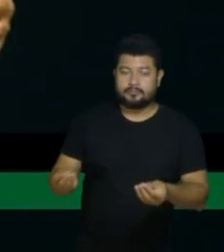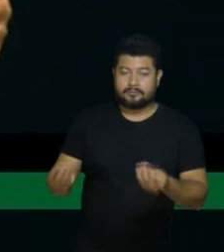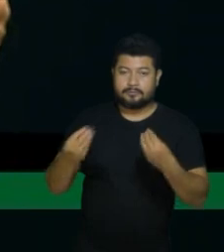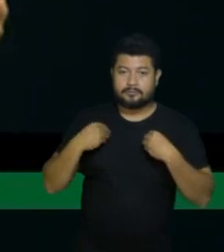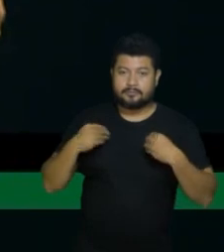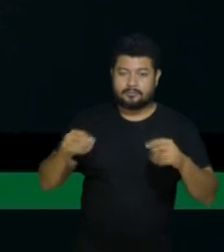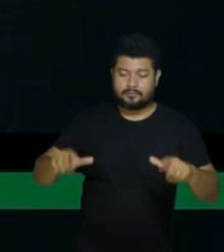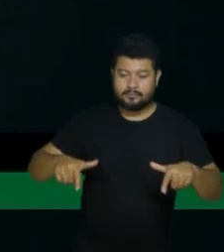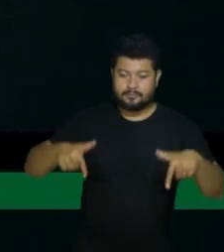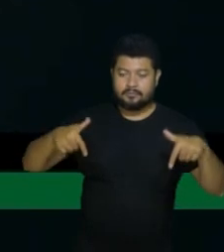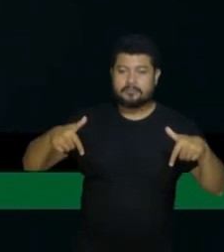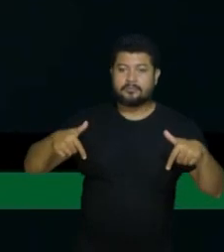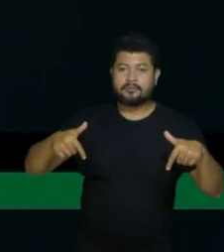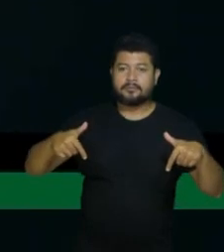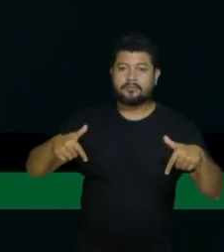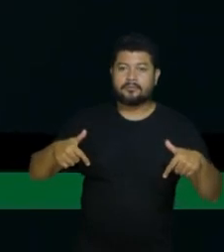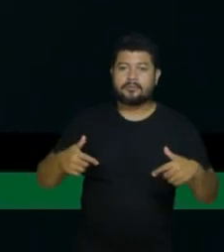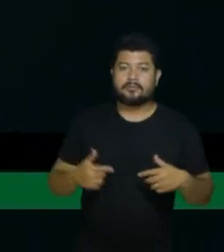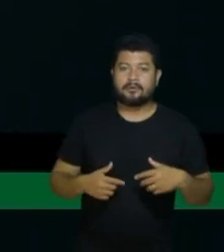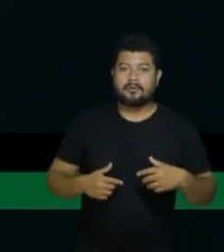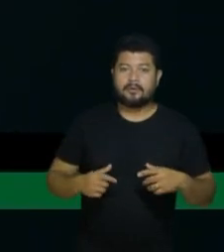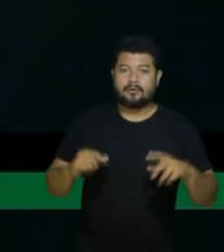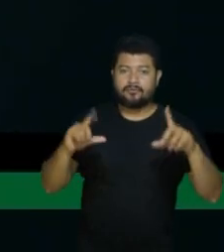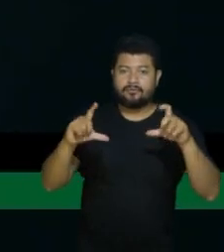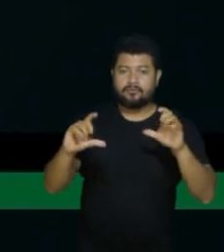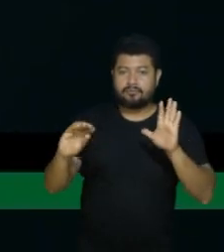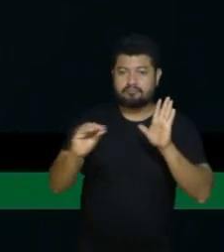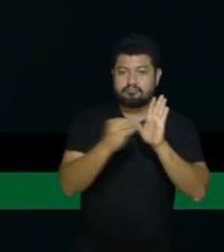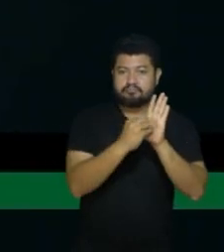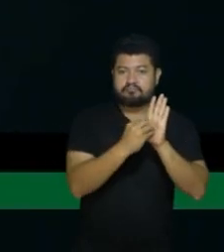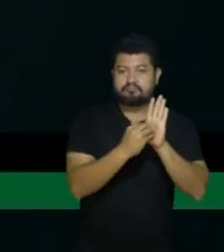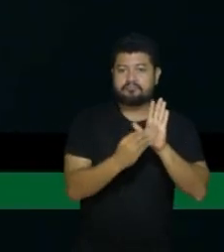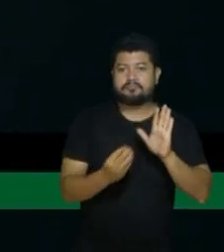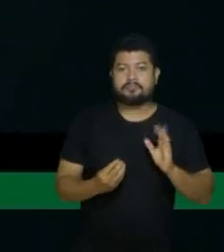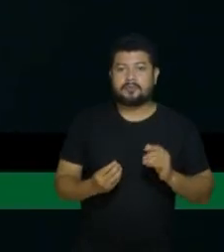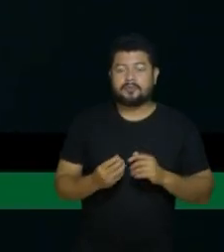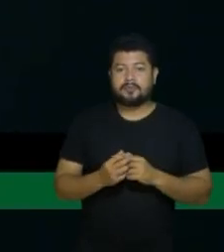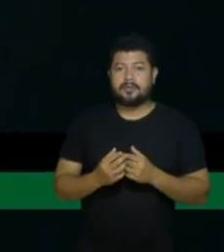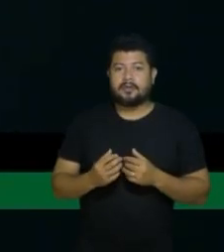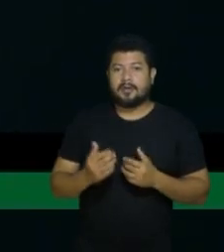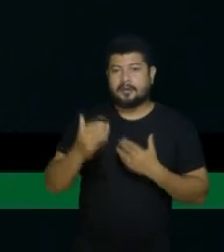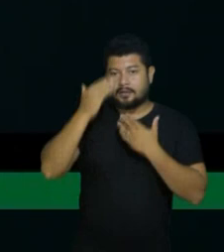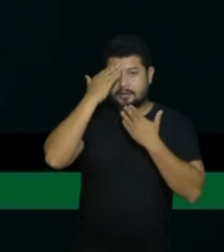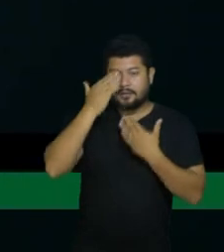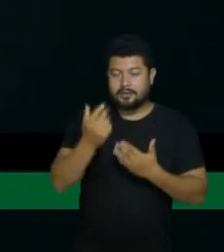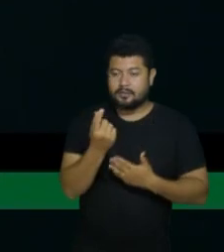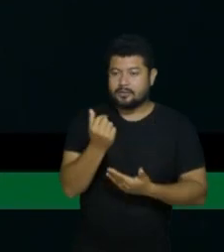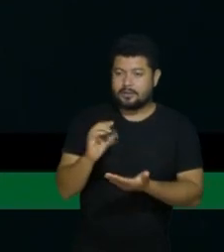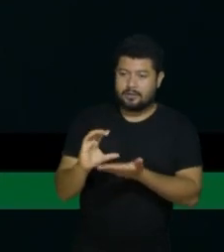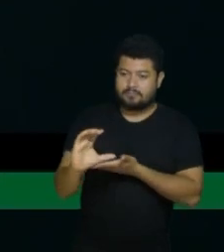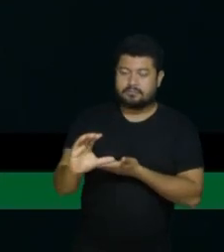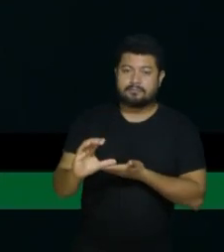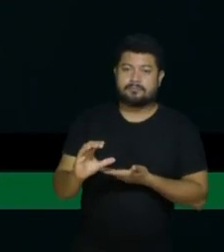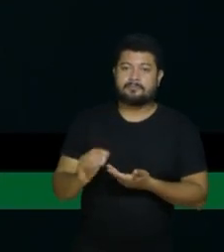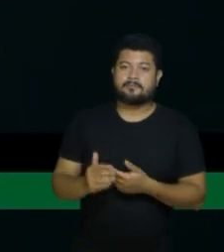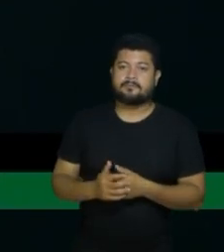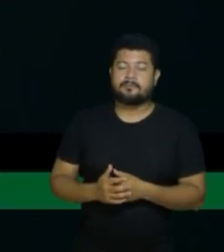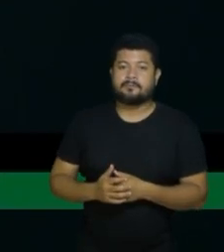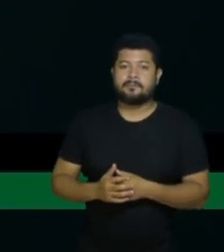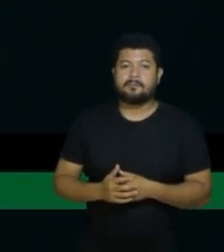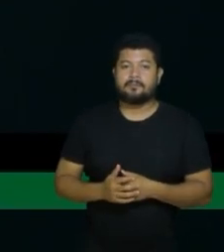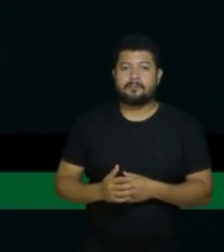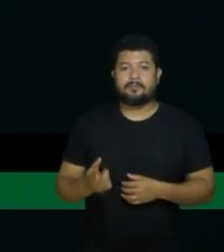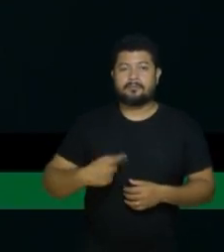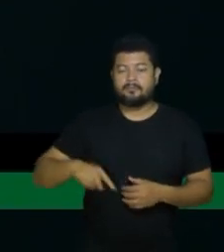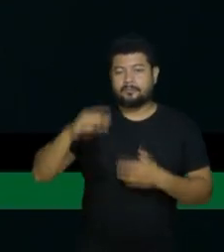pelo Hospital aonde nos coloca uma foto agradecendo pela Emenda destinado do hospital renal então nossos agradecimentos ao meu